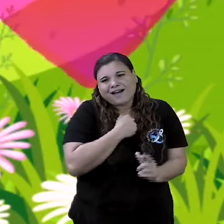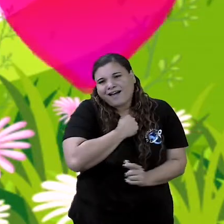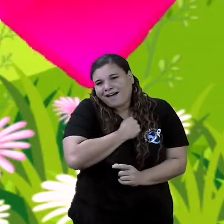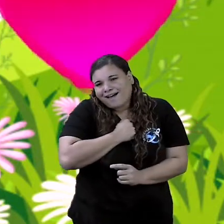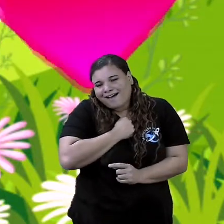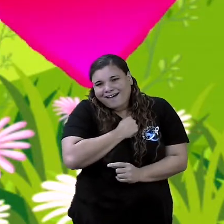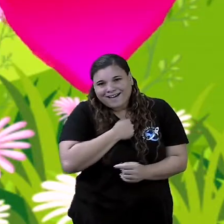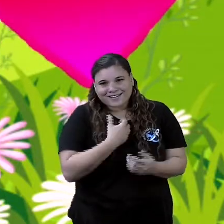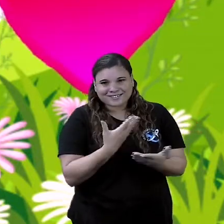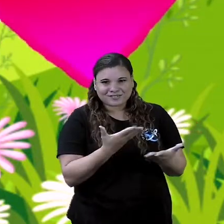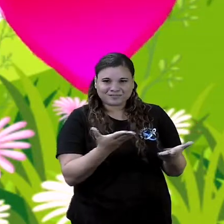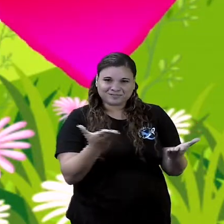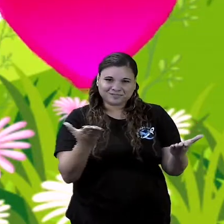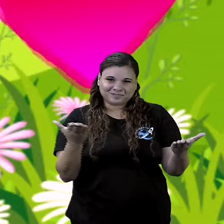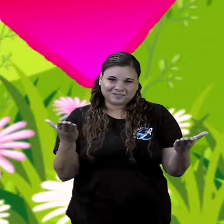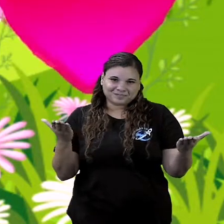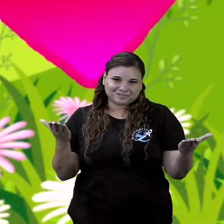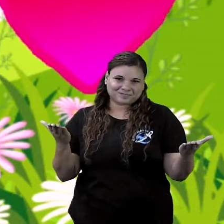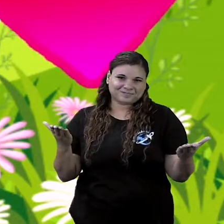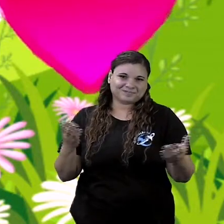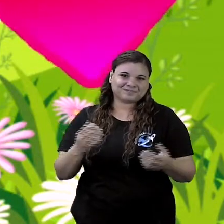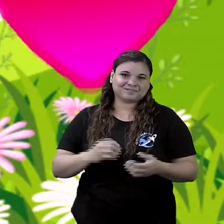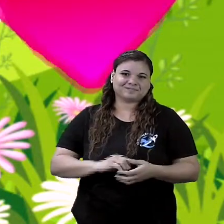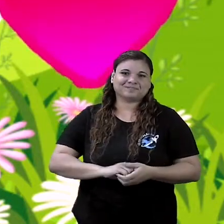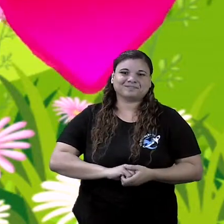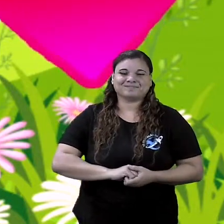saudade doce.